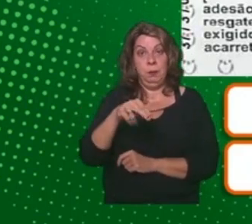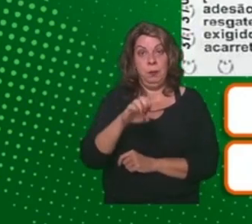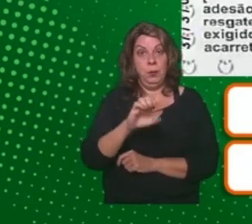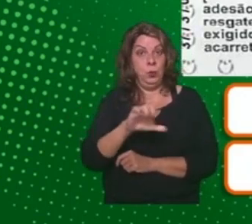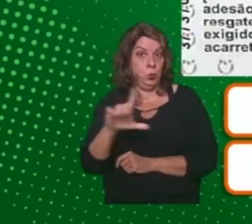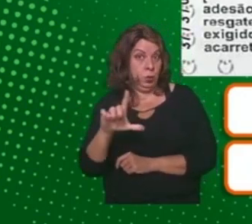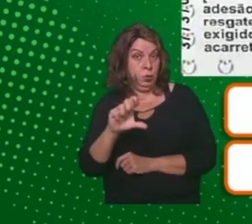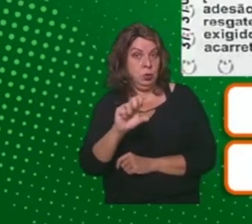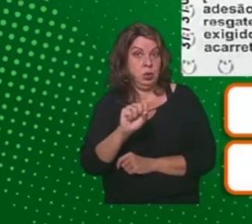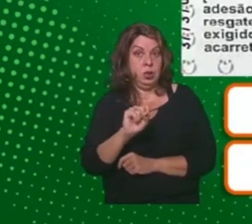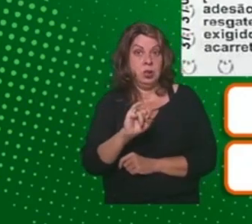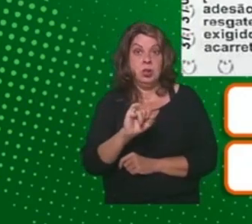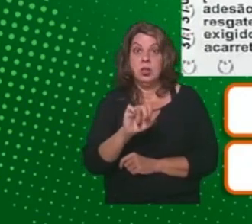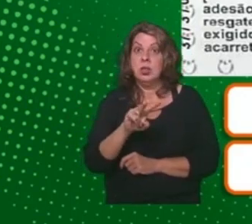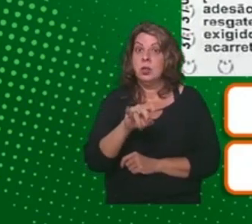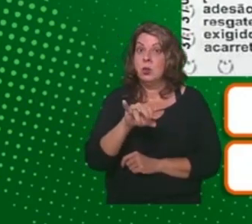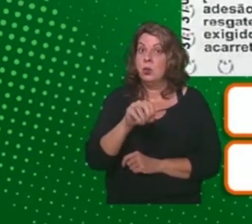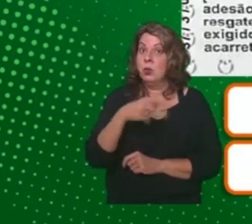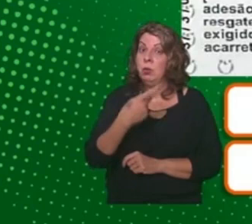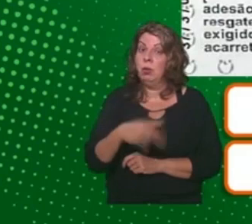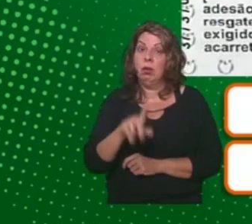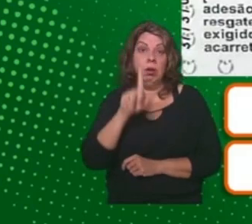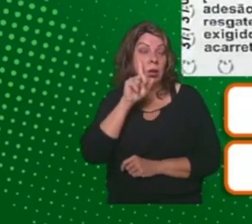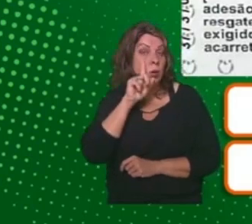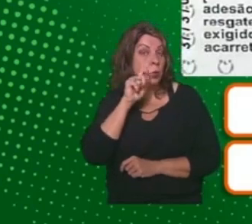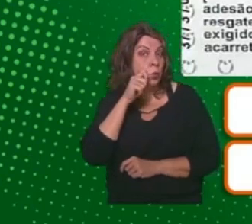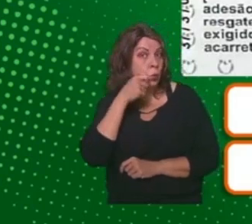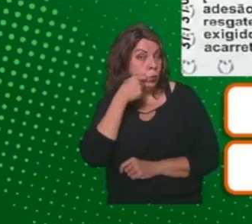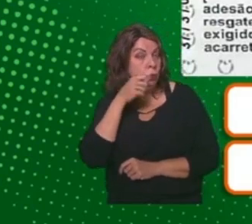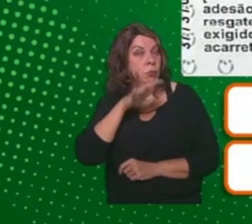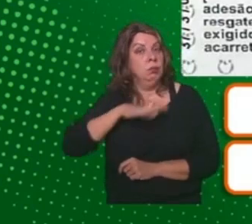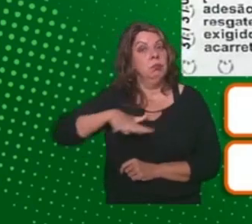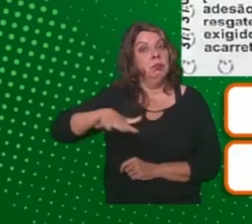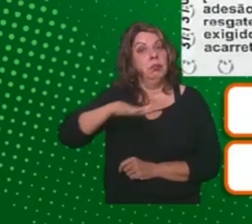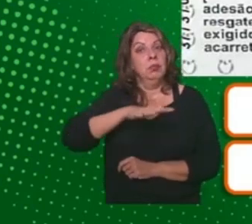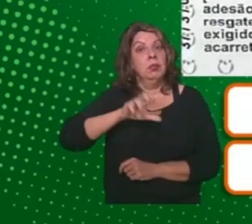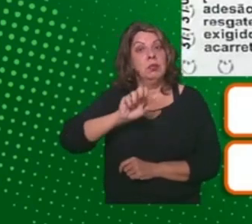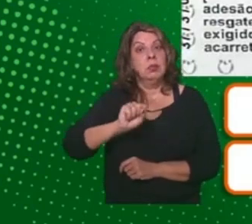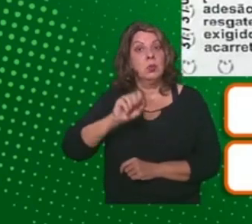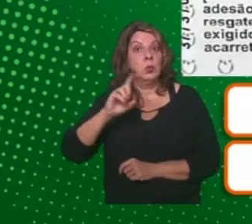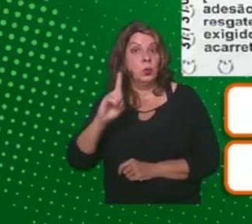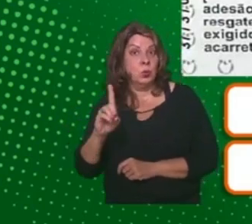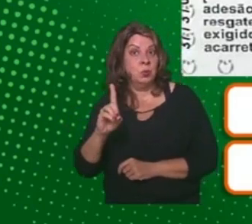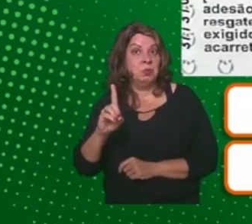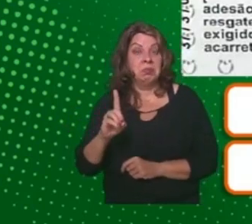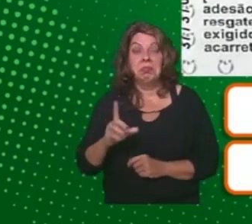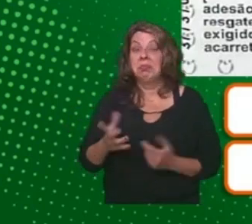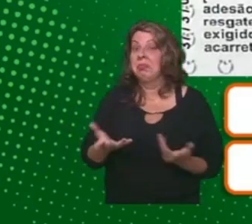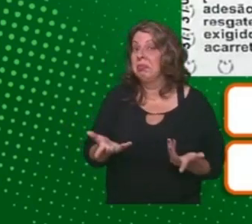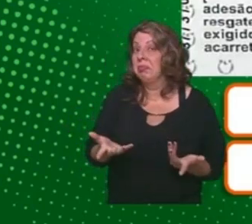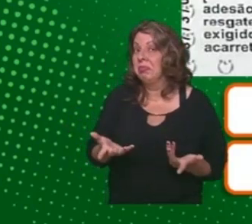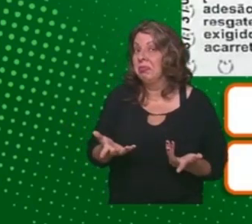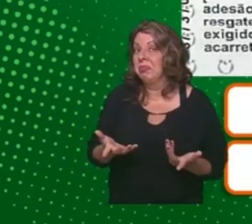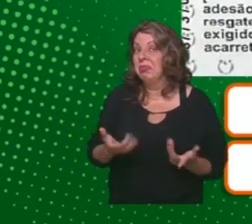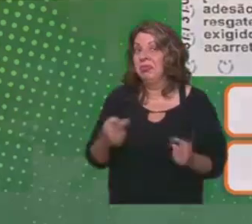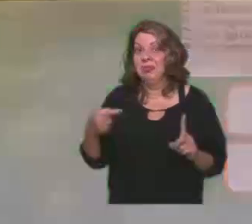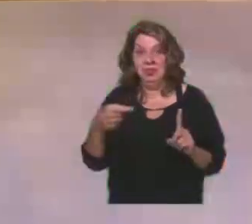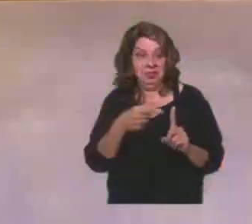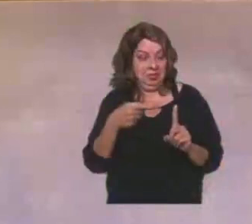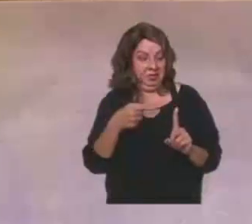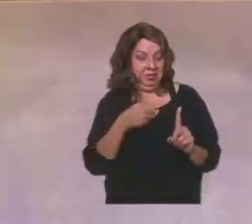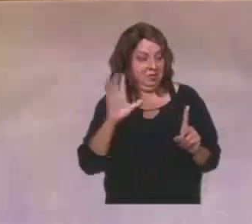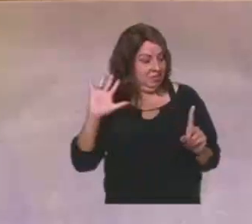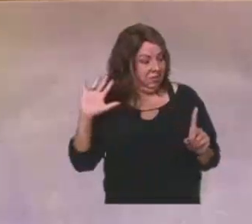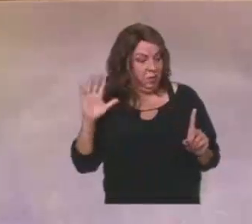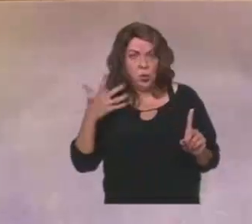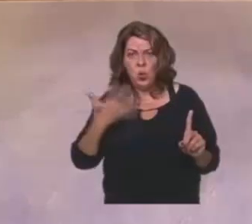Souza Filho. Ele mora aqui mesmo em Aracaju, adquiriu aí na Regional Santos Dumont. E Manuel, ó, você que seguiu o protocolo, não